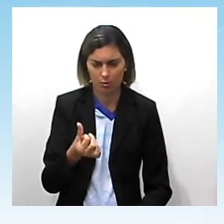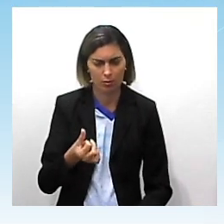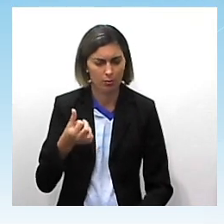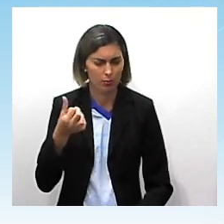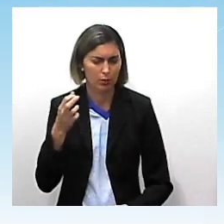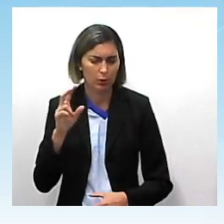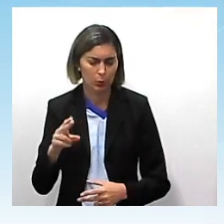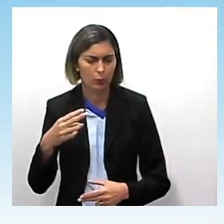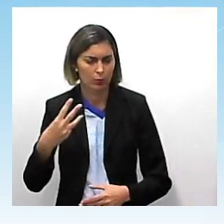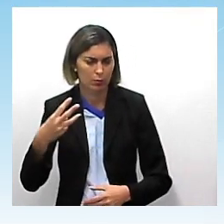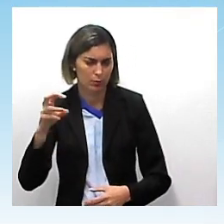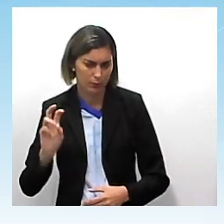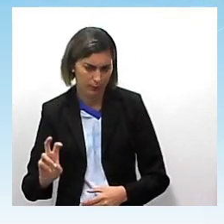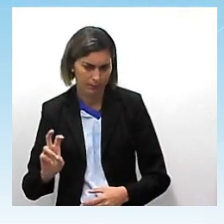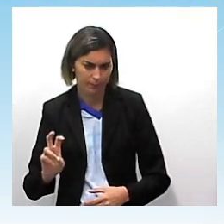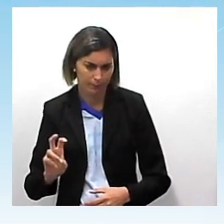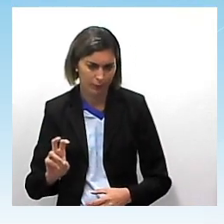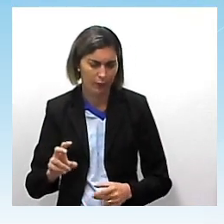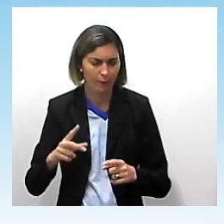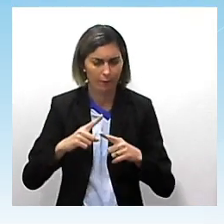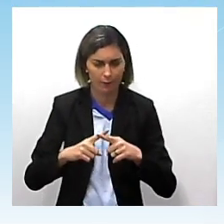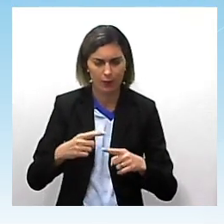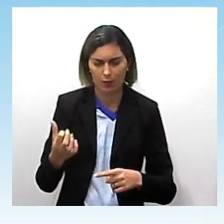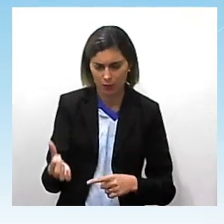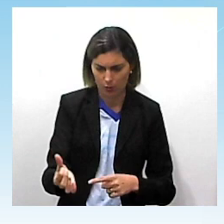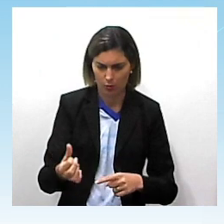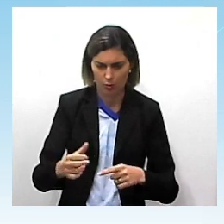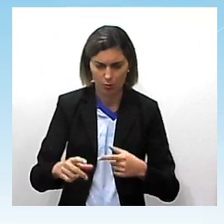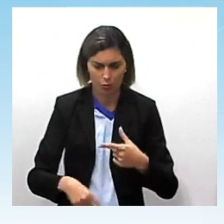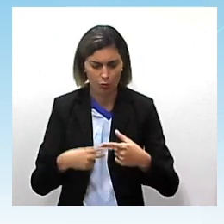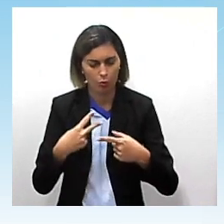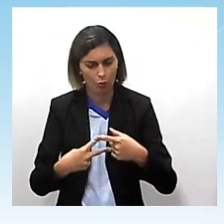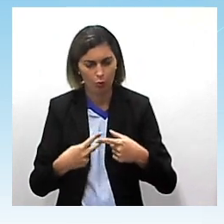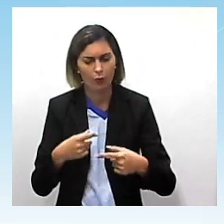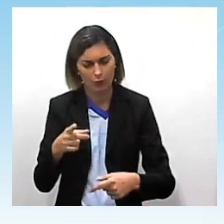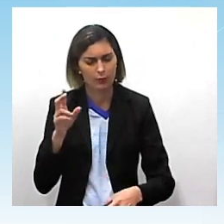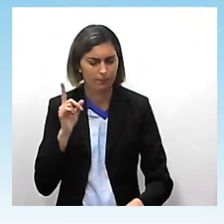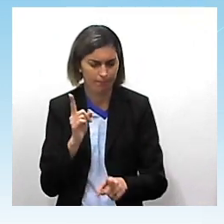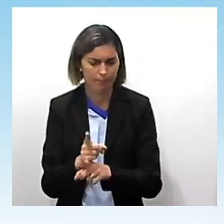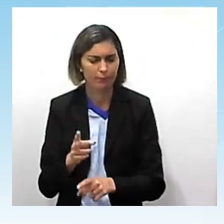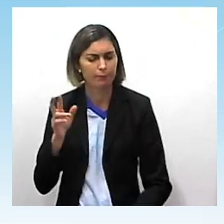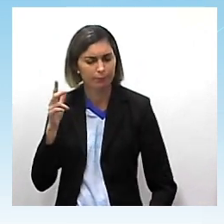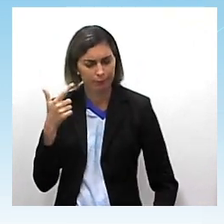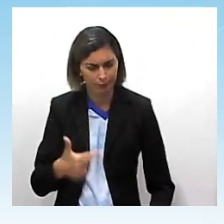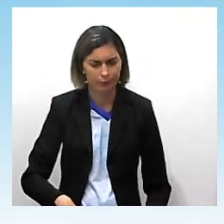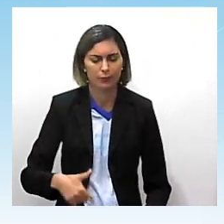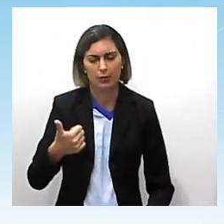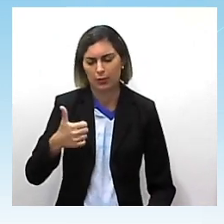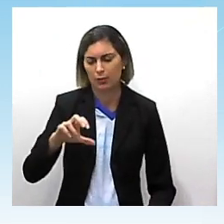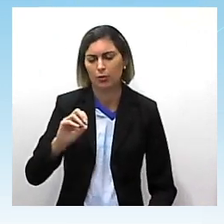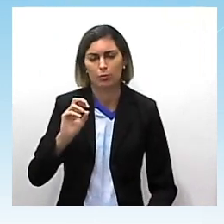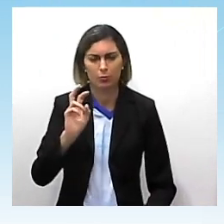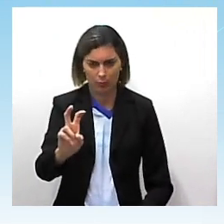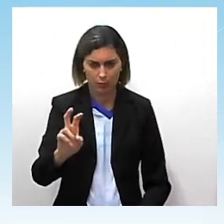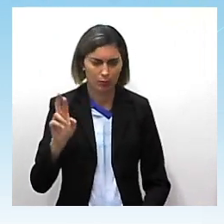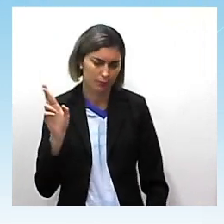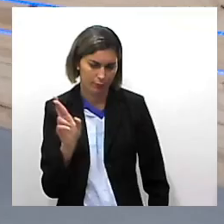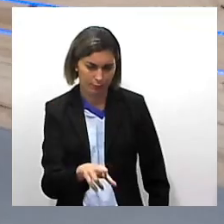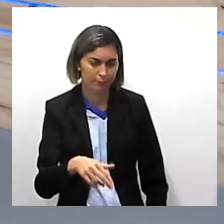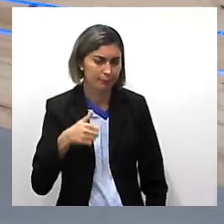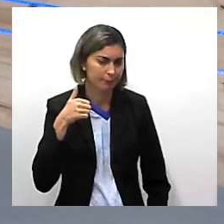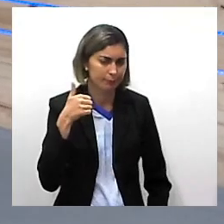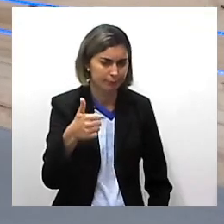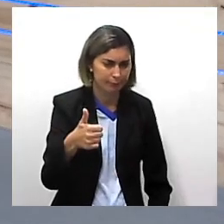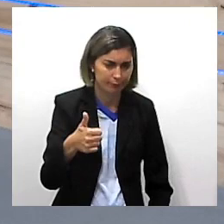a 35 vezes 6 sobre 2, que você vai encontrar de novo o 105 como resposta,